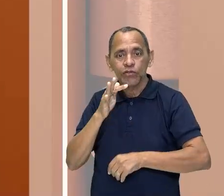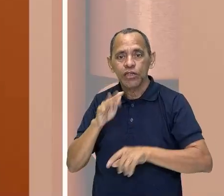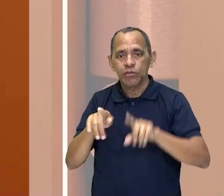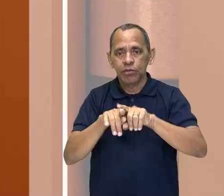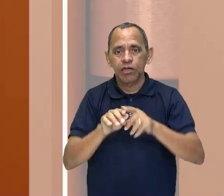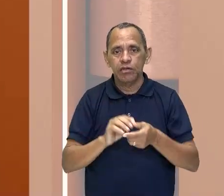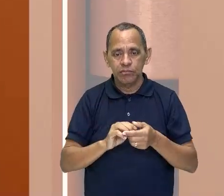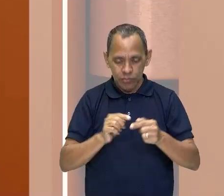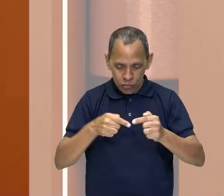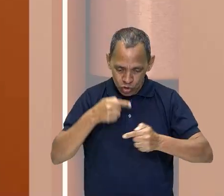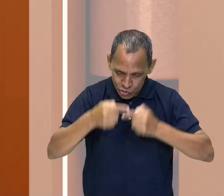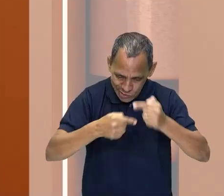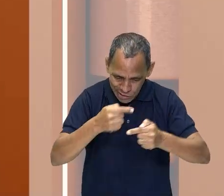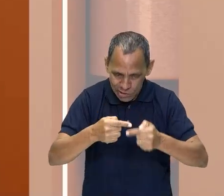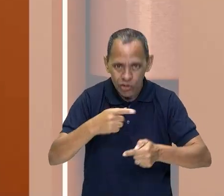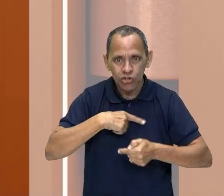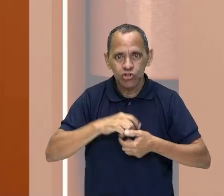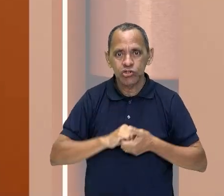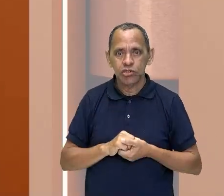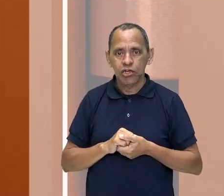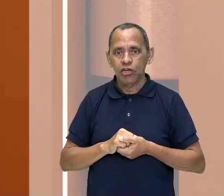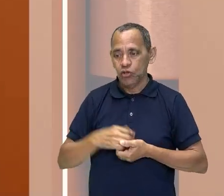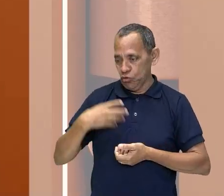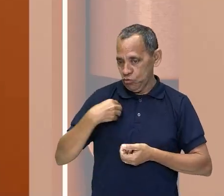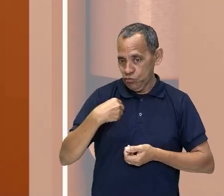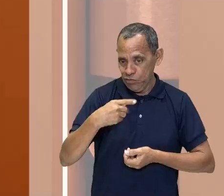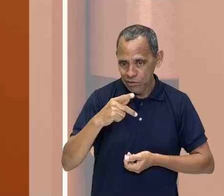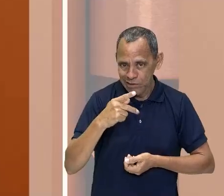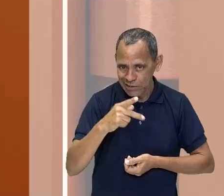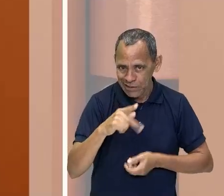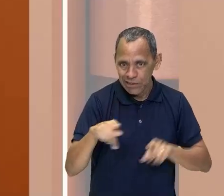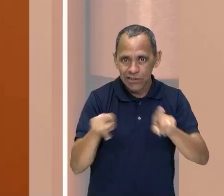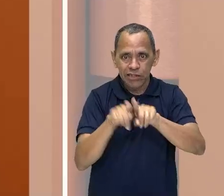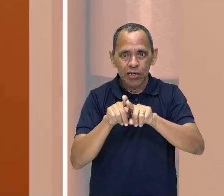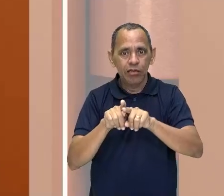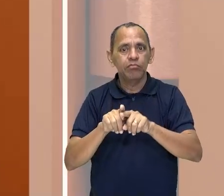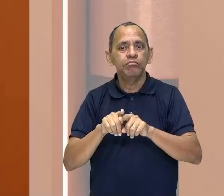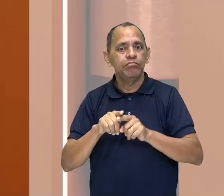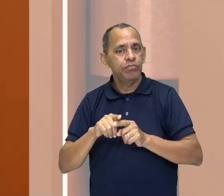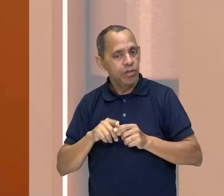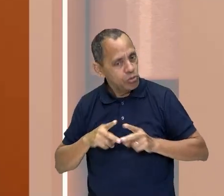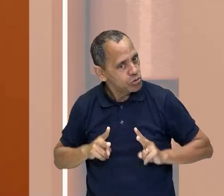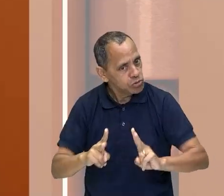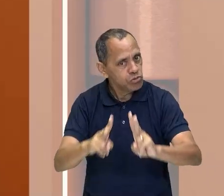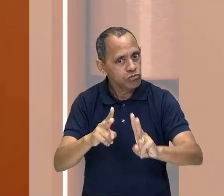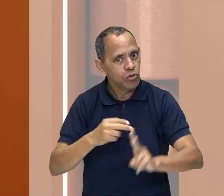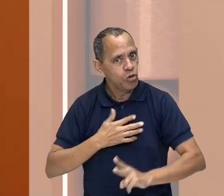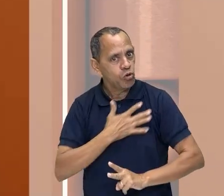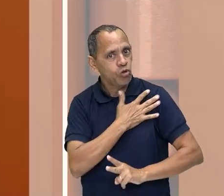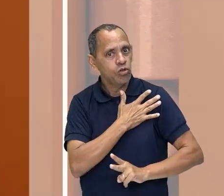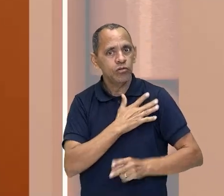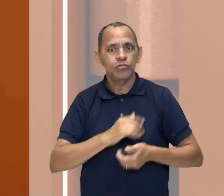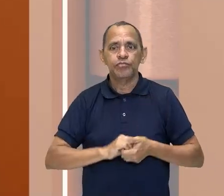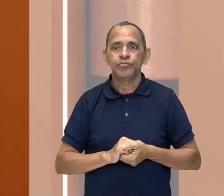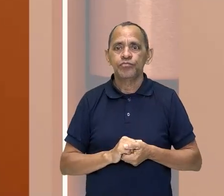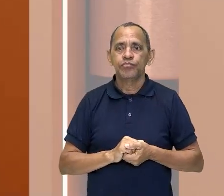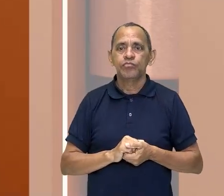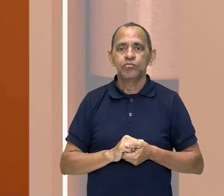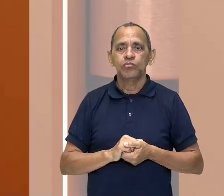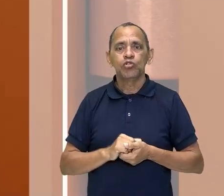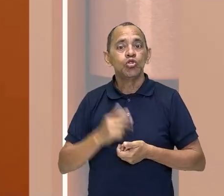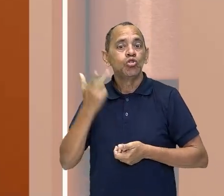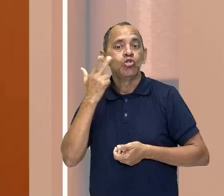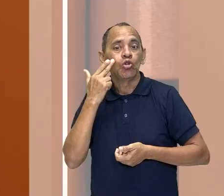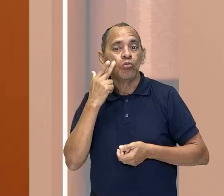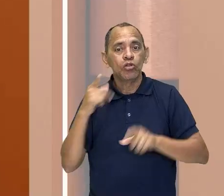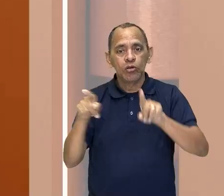ponto do grande fazendeiro virar sinônimo de coronel que controlava a região. Era comum, inclusive, que